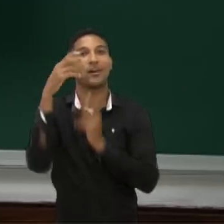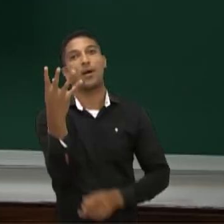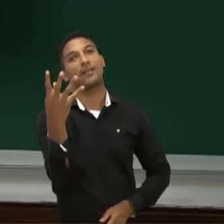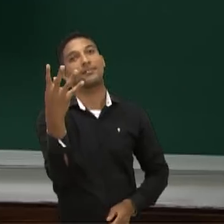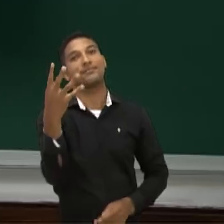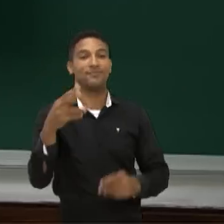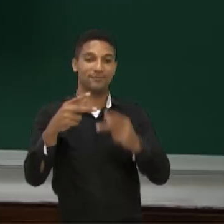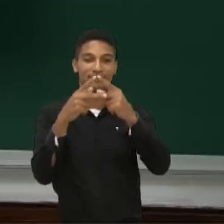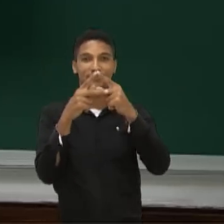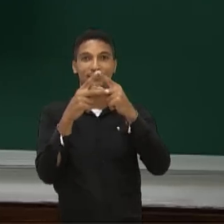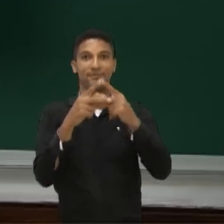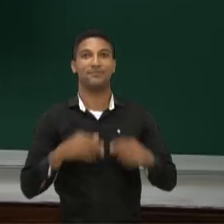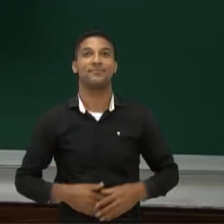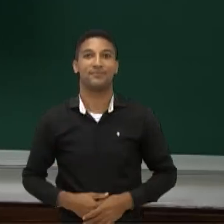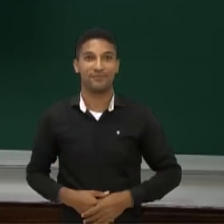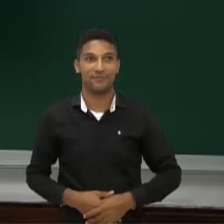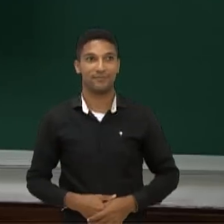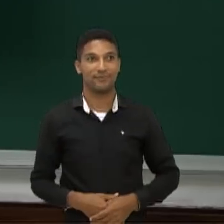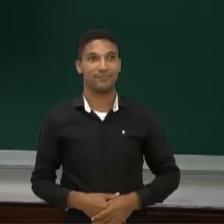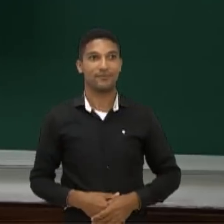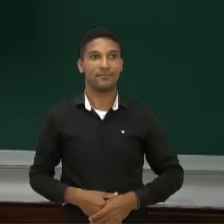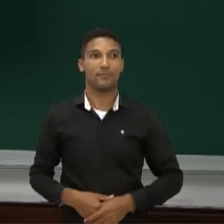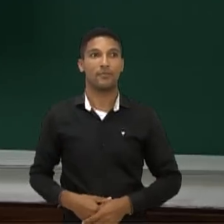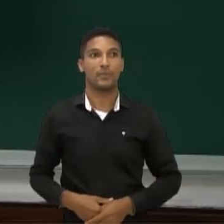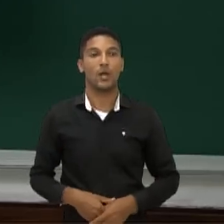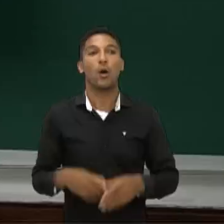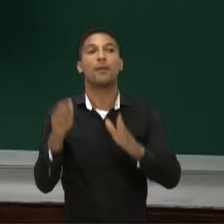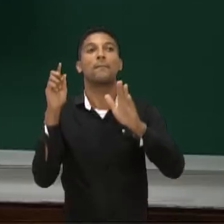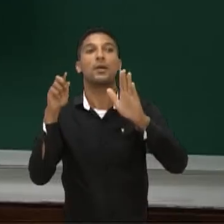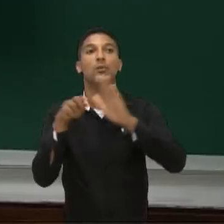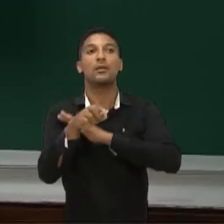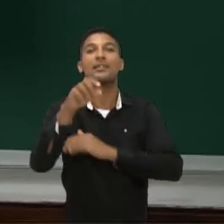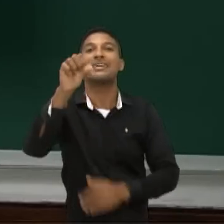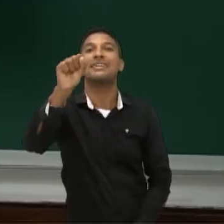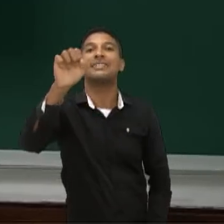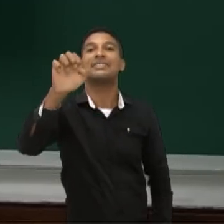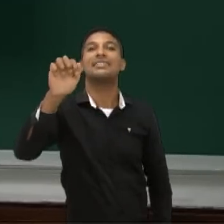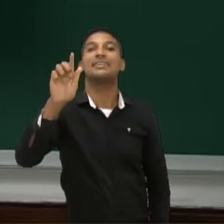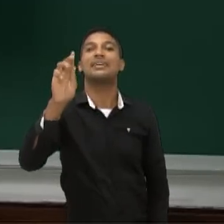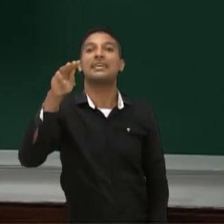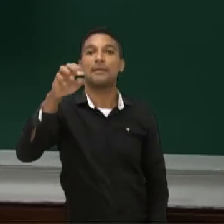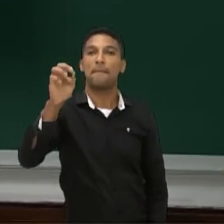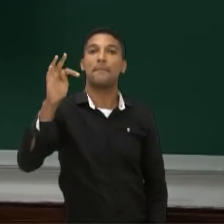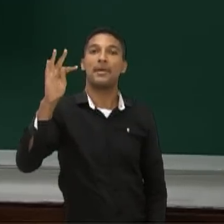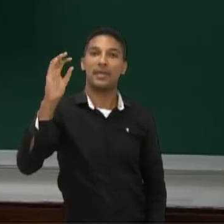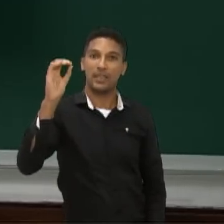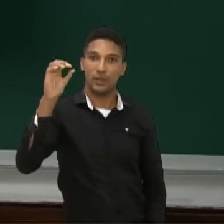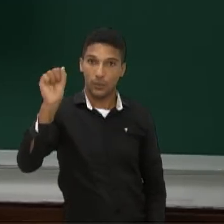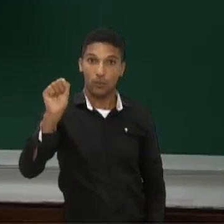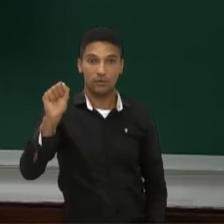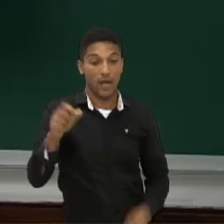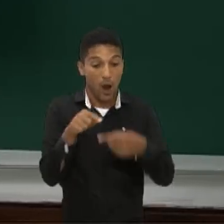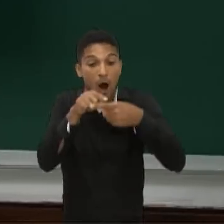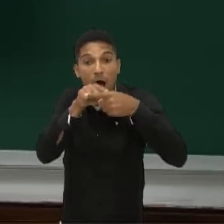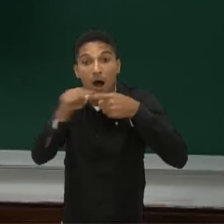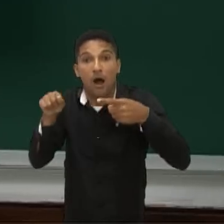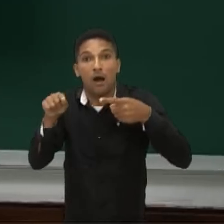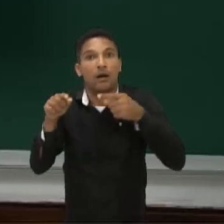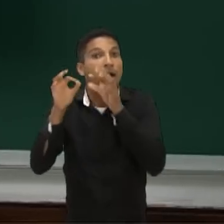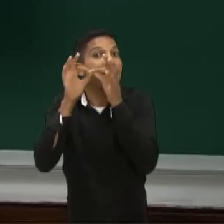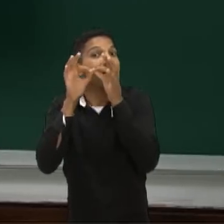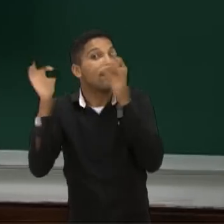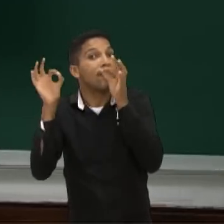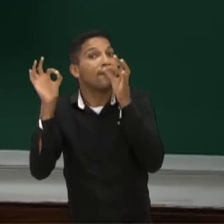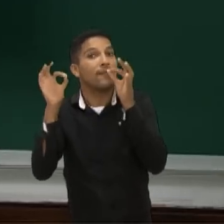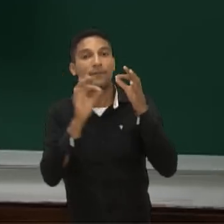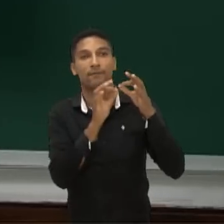aqui, quais foram os segmentos formados? Então, agora a professora vai pedir para vocês anotarem, indicarem quais foram os segmentos que eu